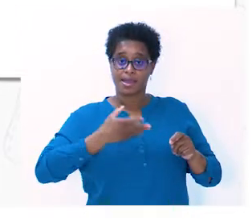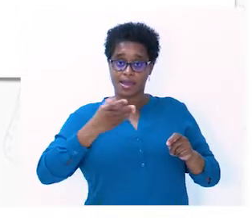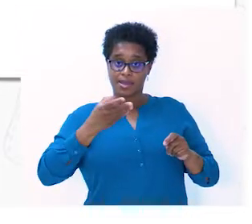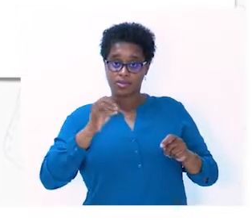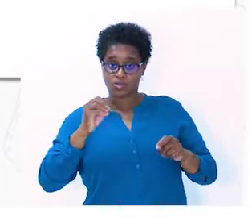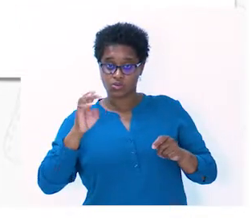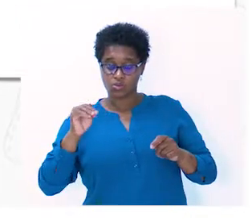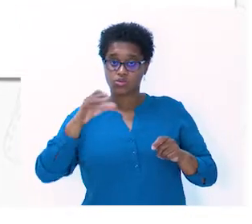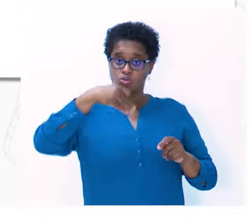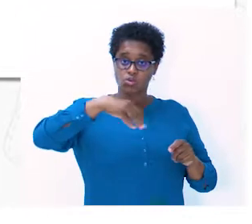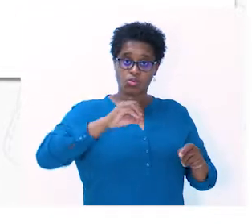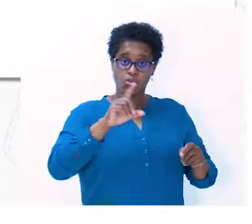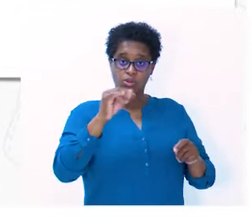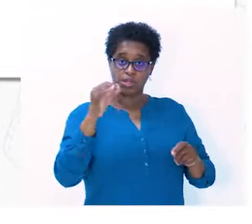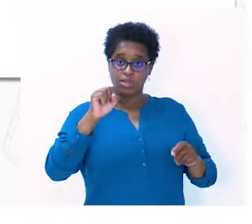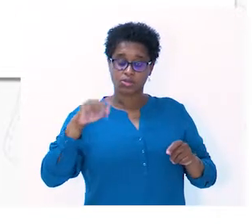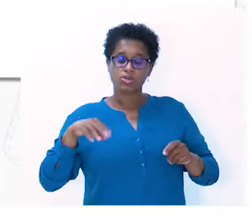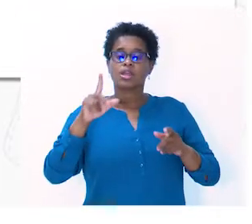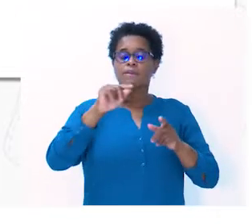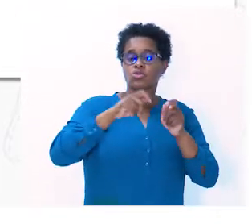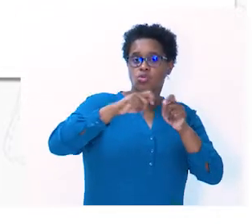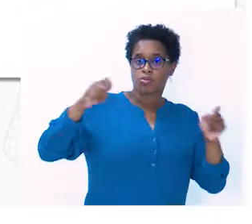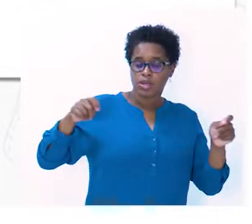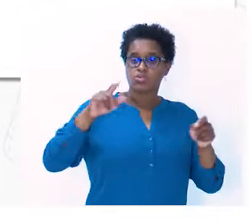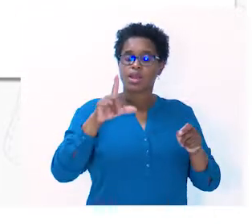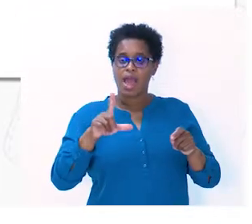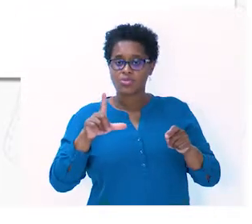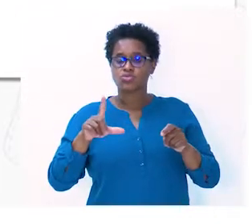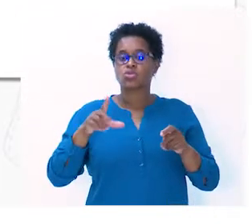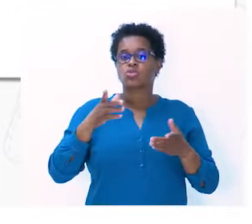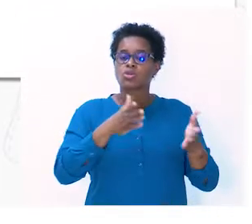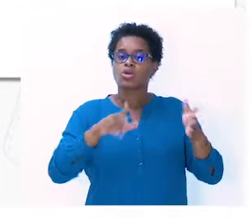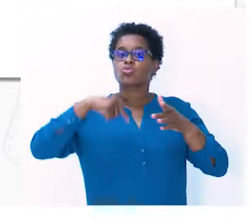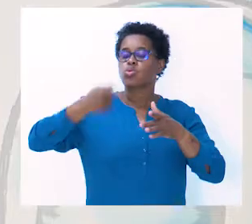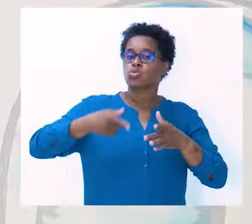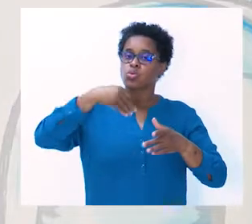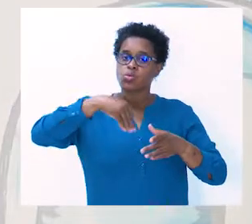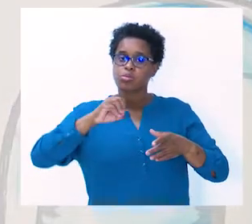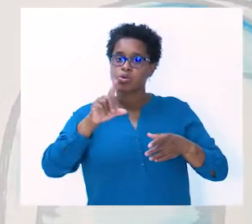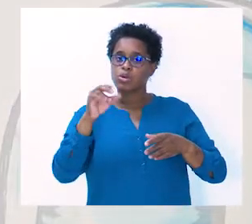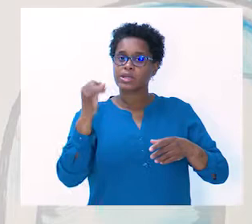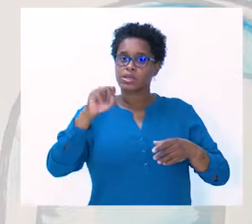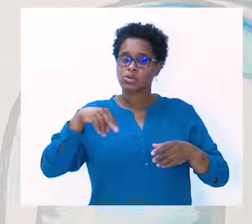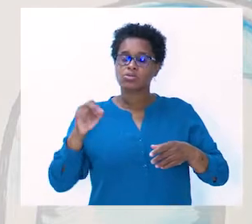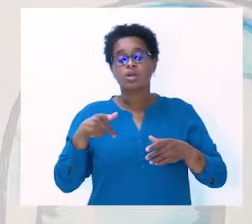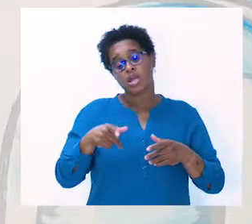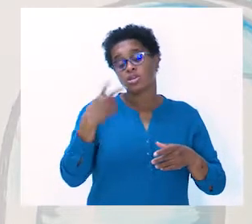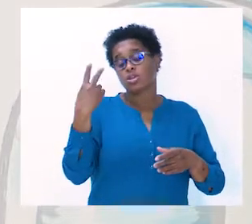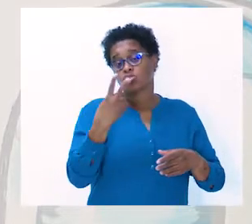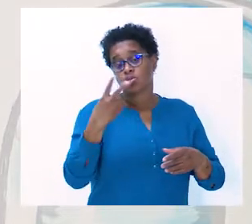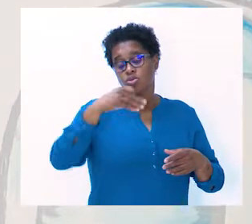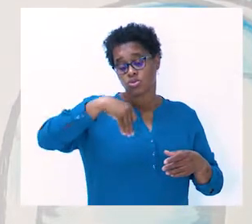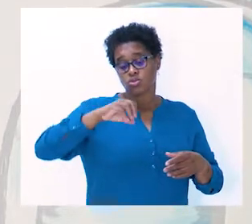dos polígonos e os comprimentos dos lados correspondentes do outro polígono. No nosso caso, eu trouxe dois polígonos